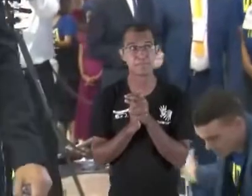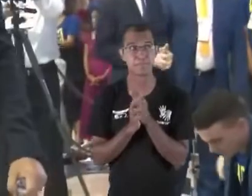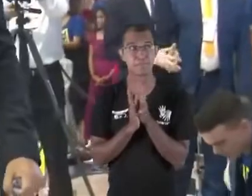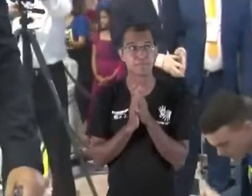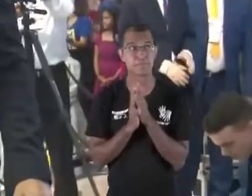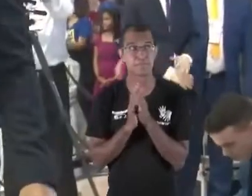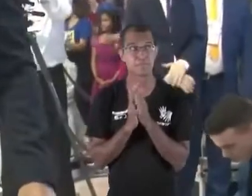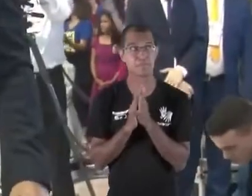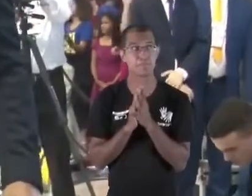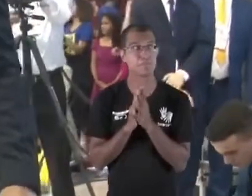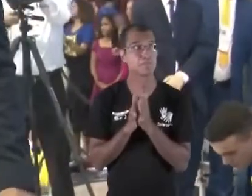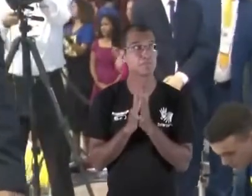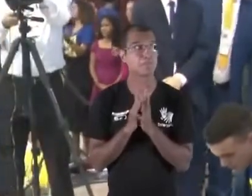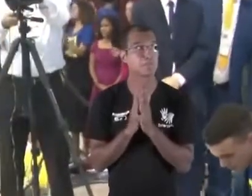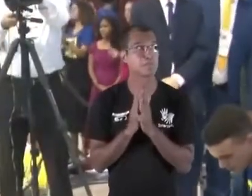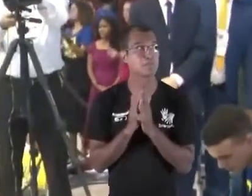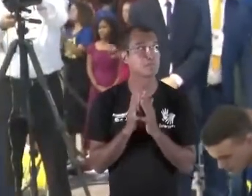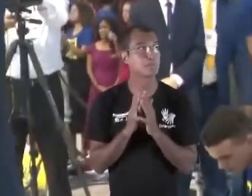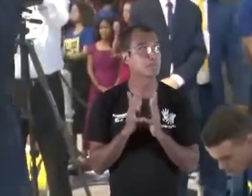calabarashatarabara.